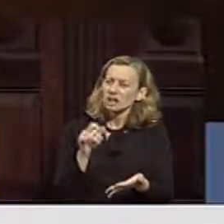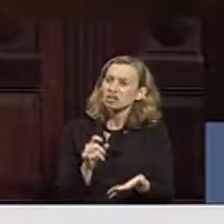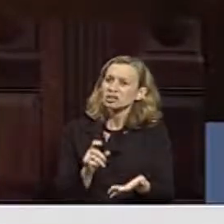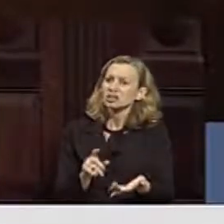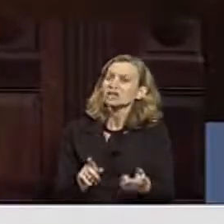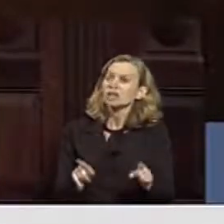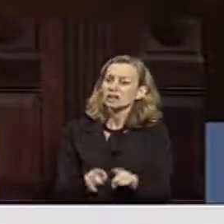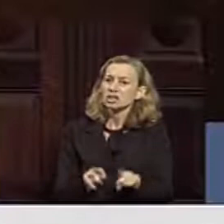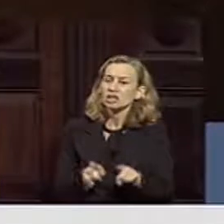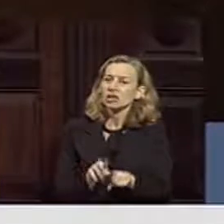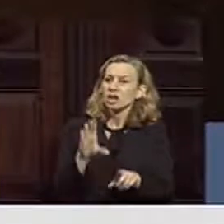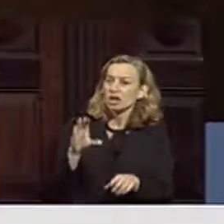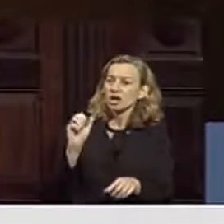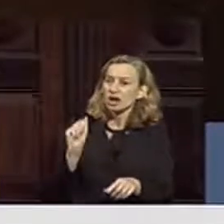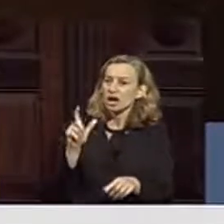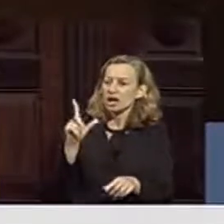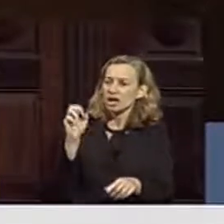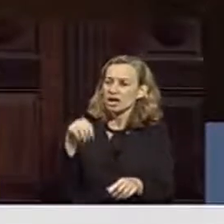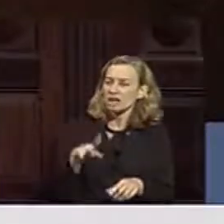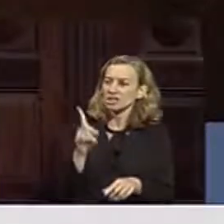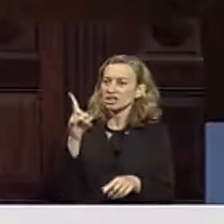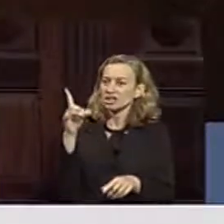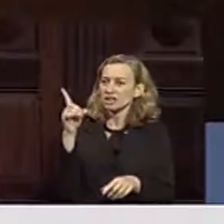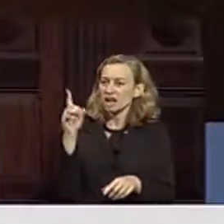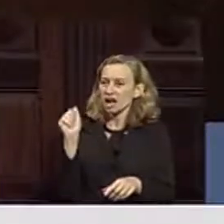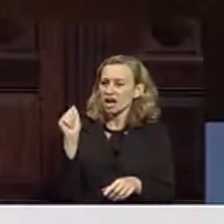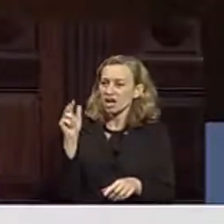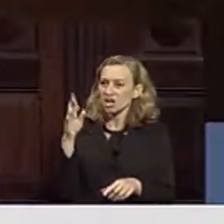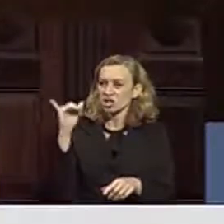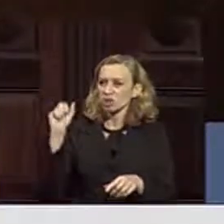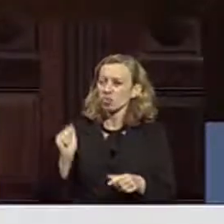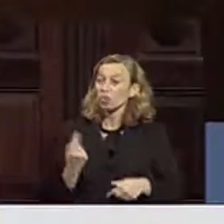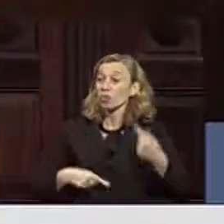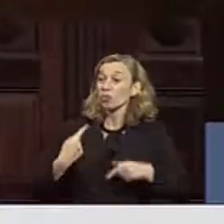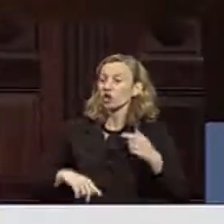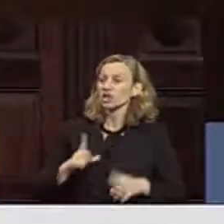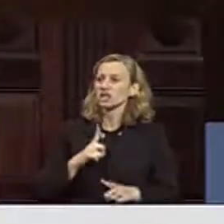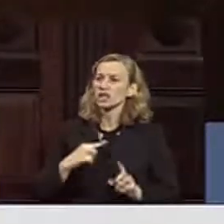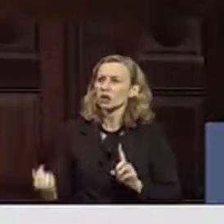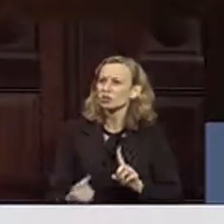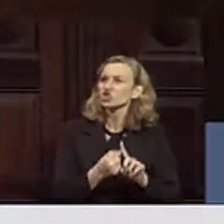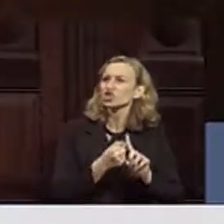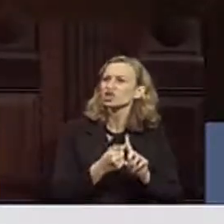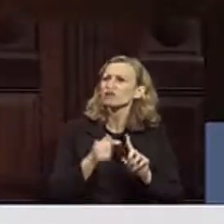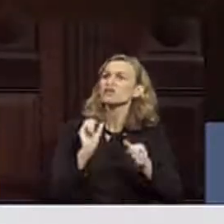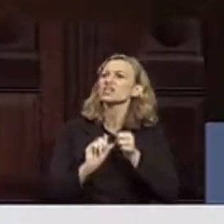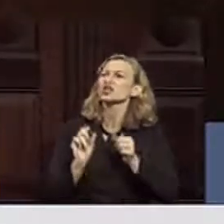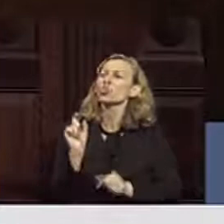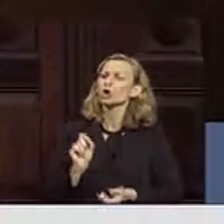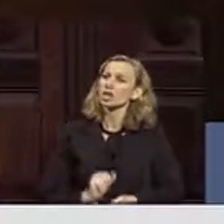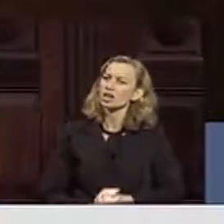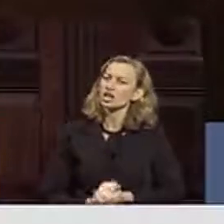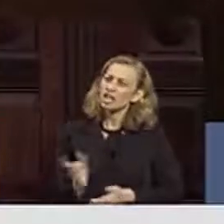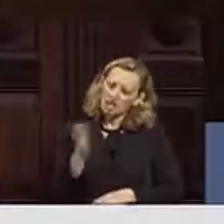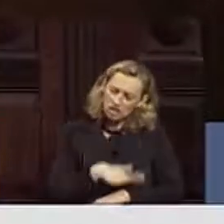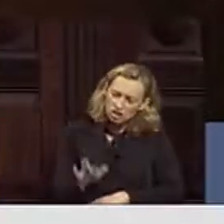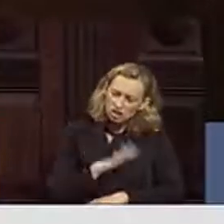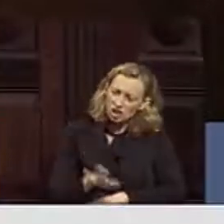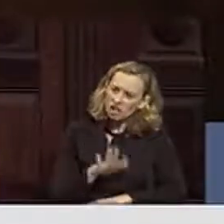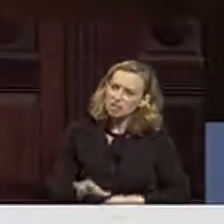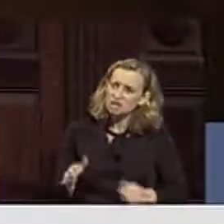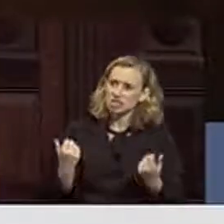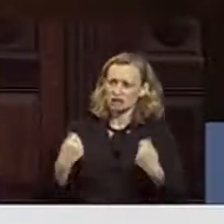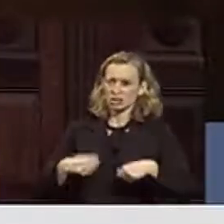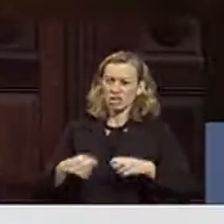educação brasileira como uma política que tem o objetivo de fazer com que as crianças com